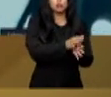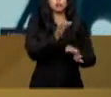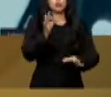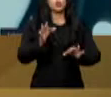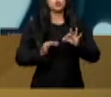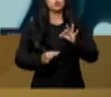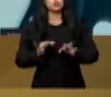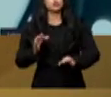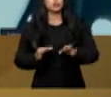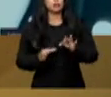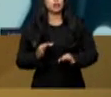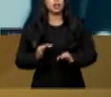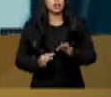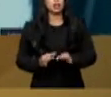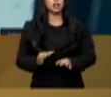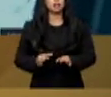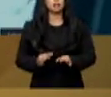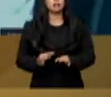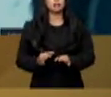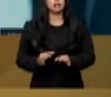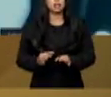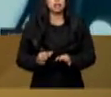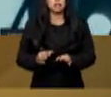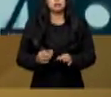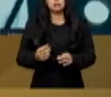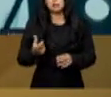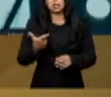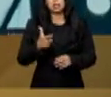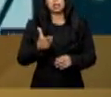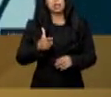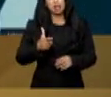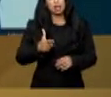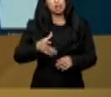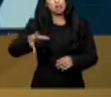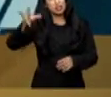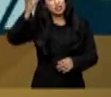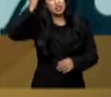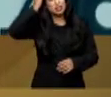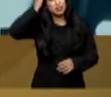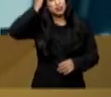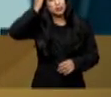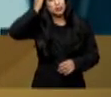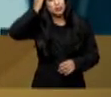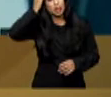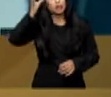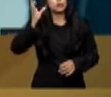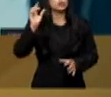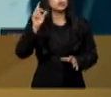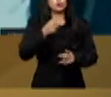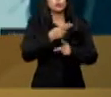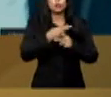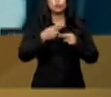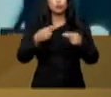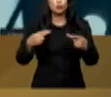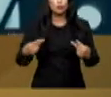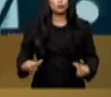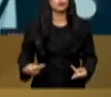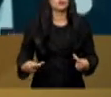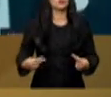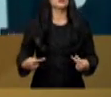sem, inclusive, ouvir as partes, inúmeras ações em